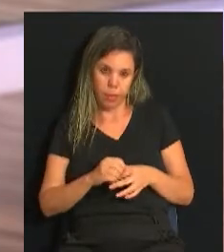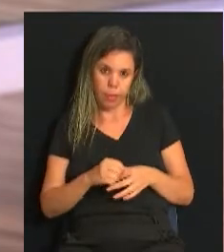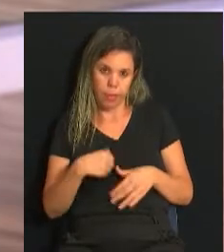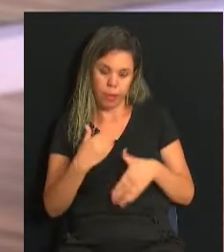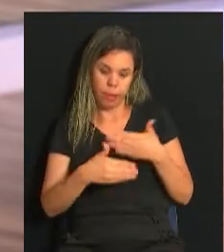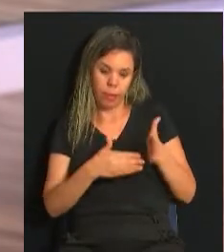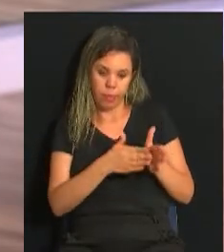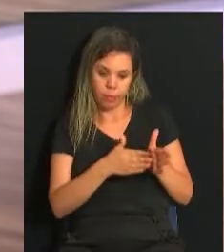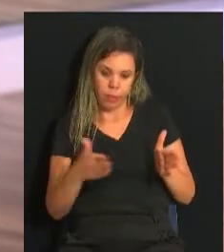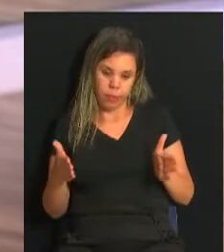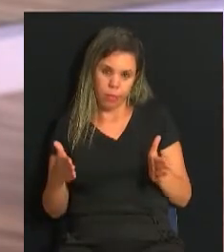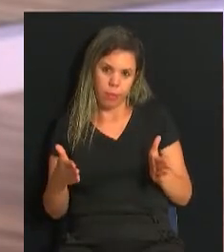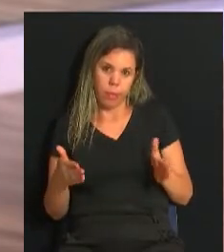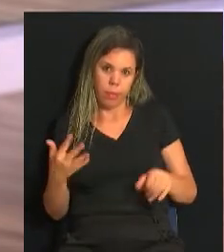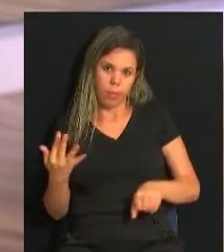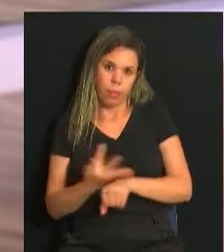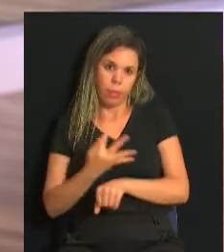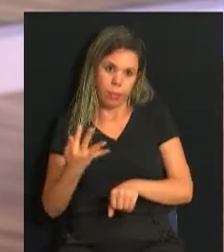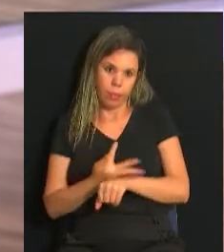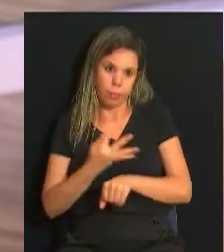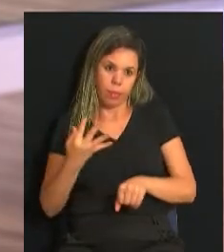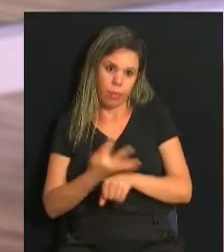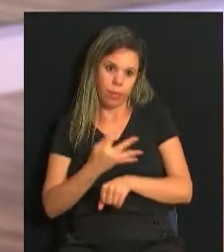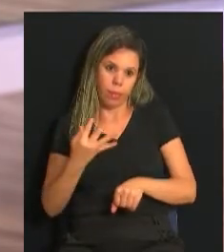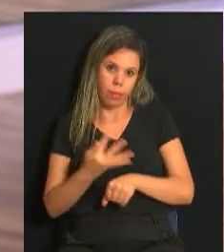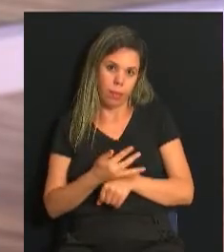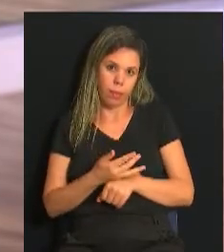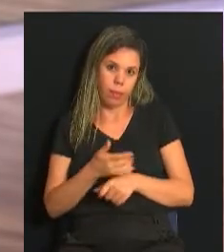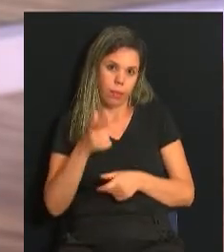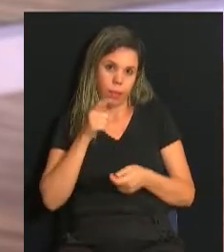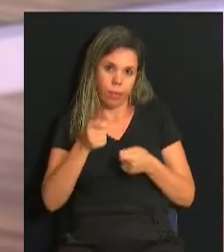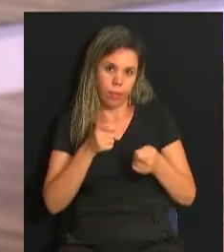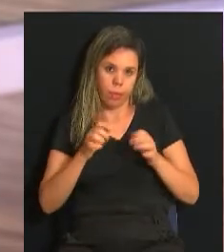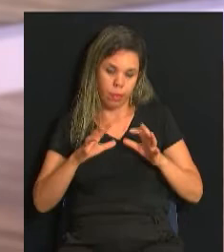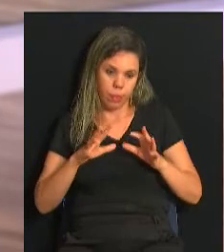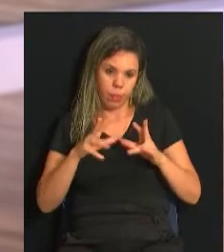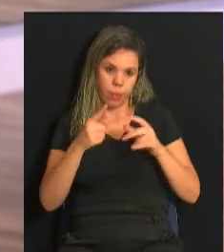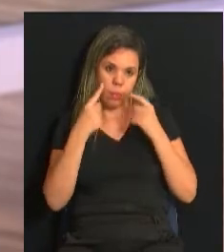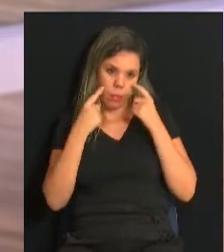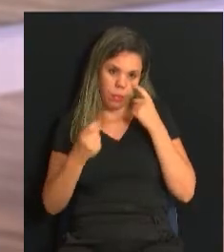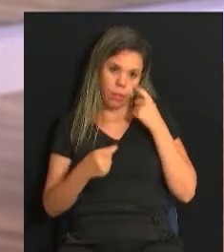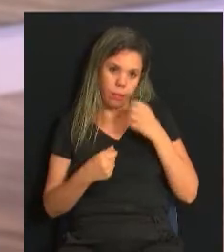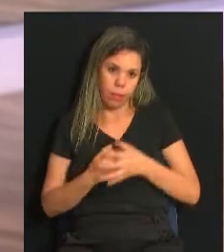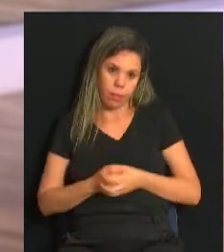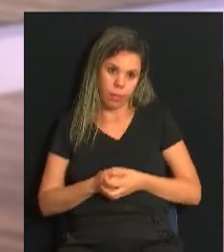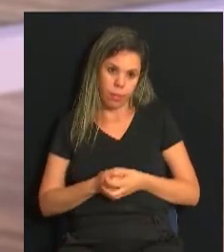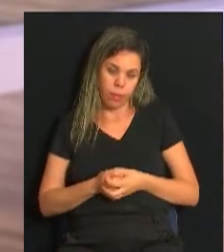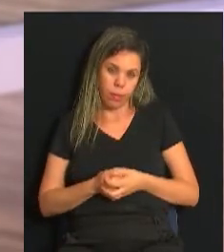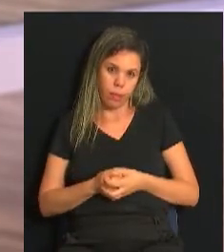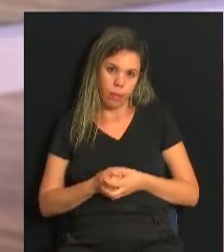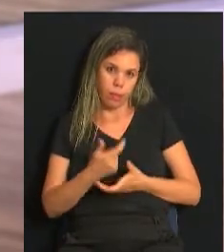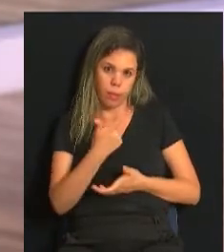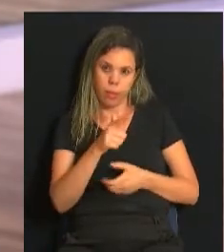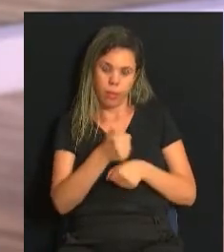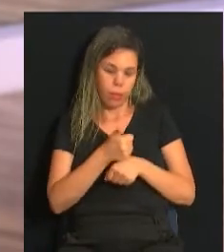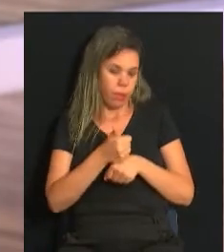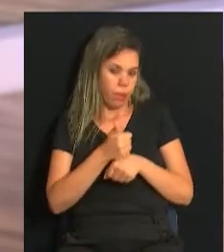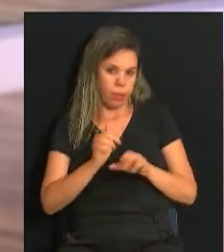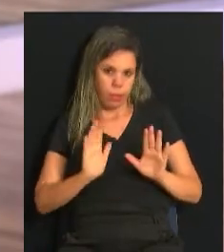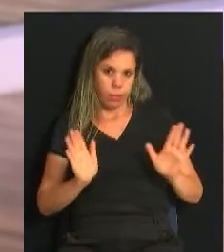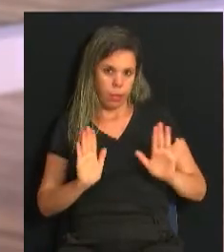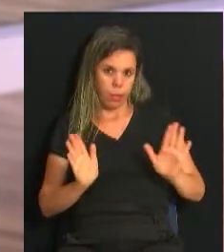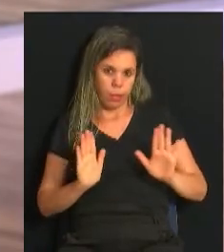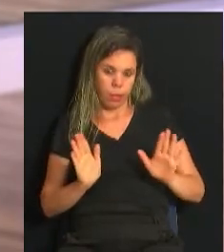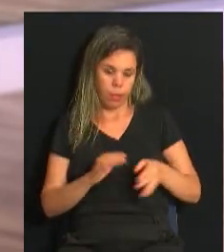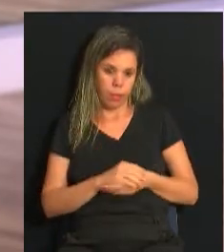processo Bem largo assim como possibilidade de interação e como não tinha profissão não tinha